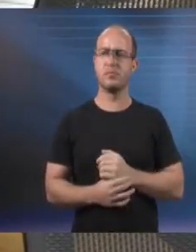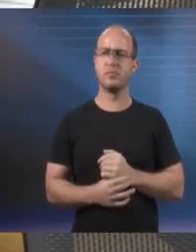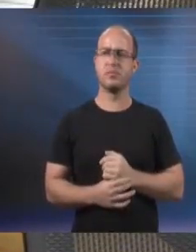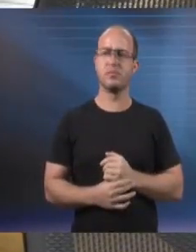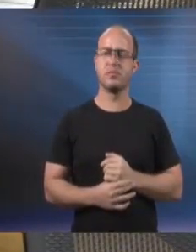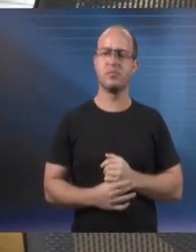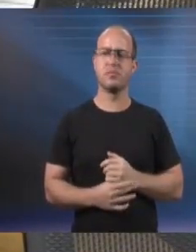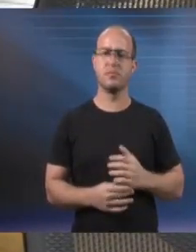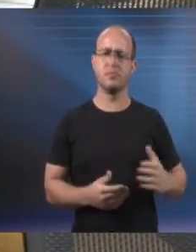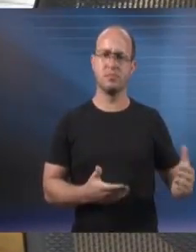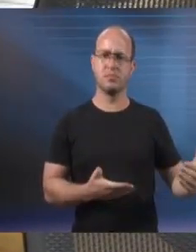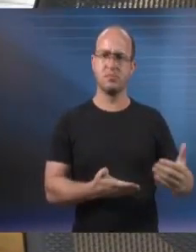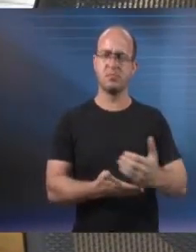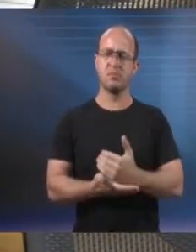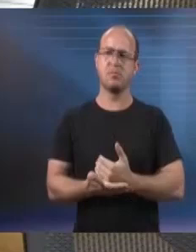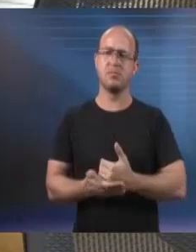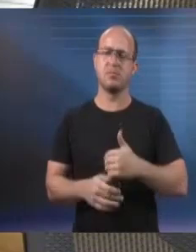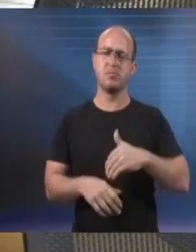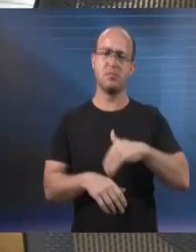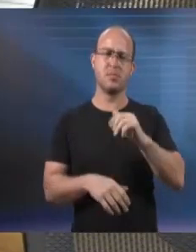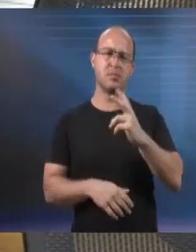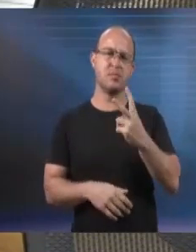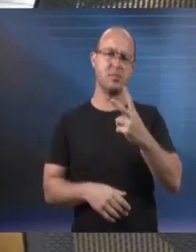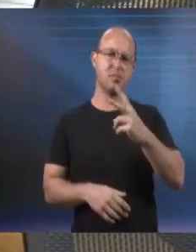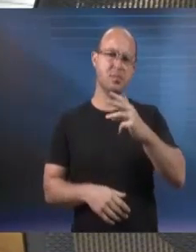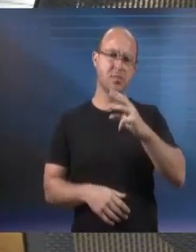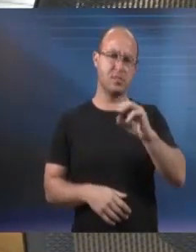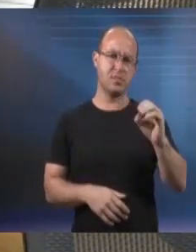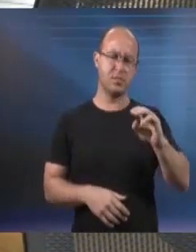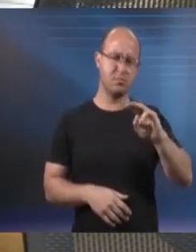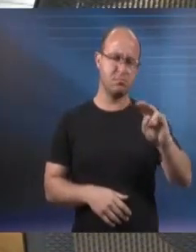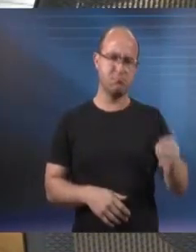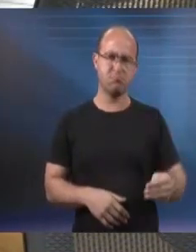sua arrecadação em mais de 200 milhões